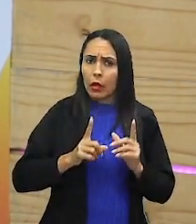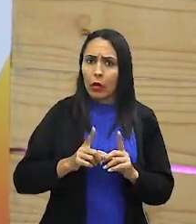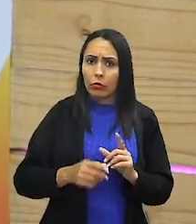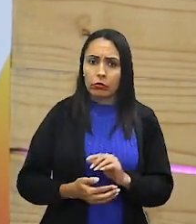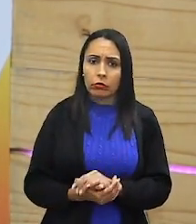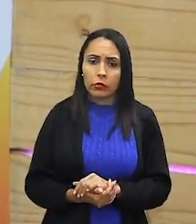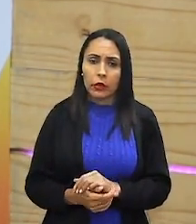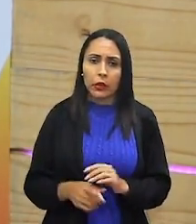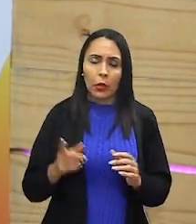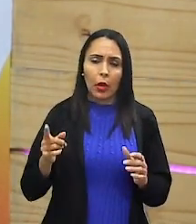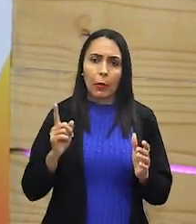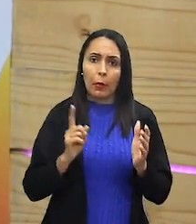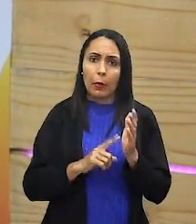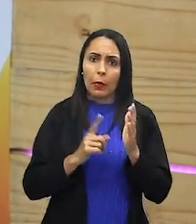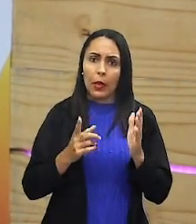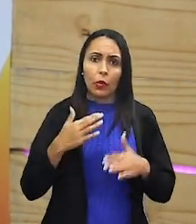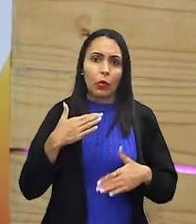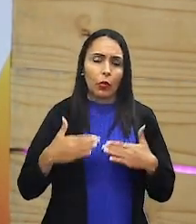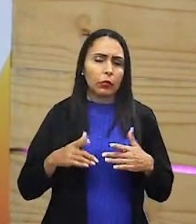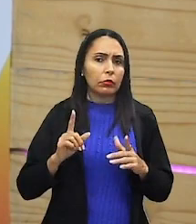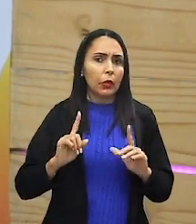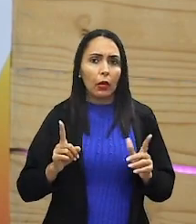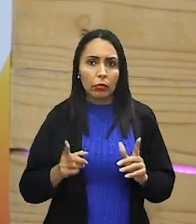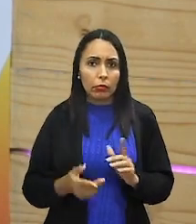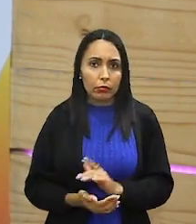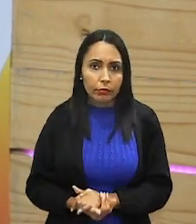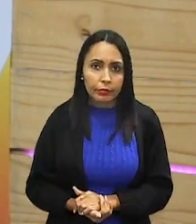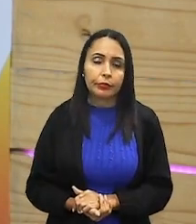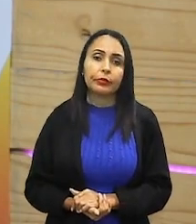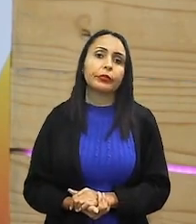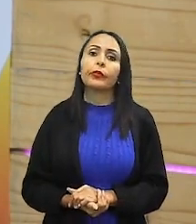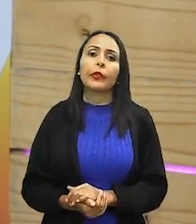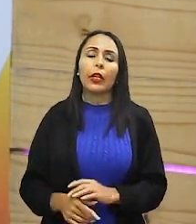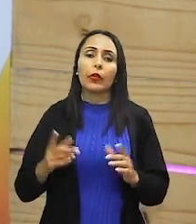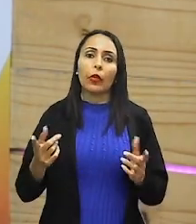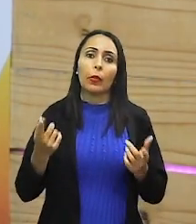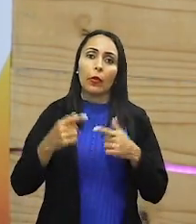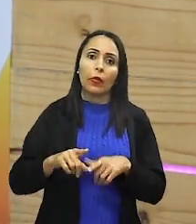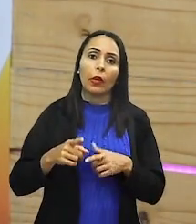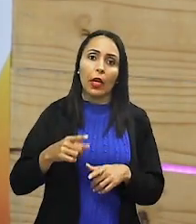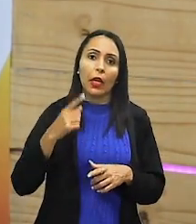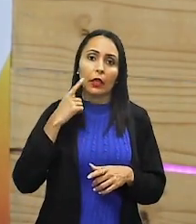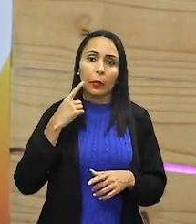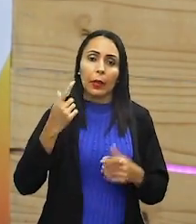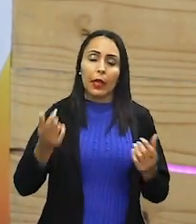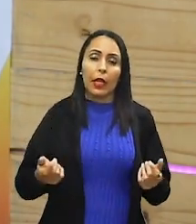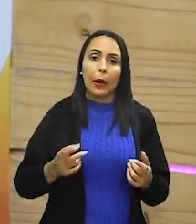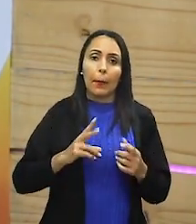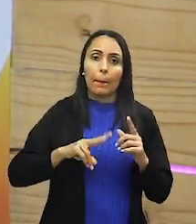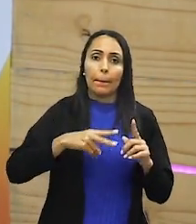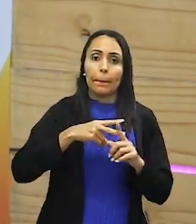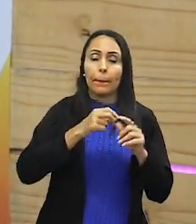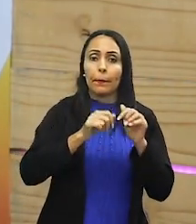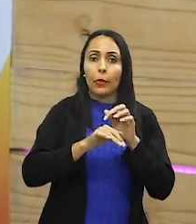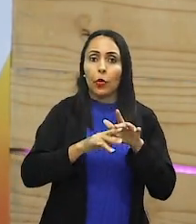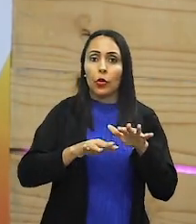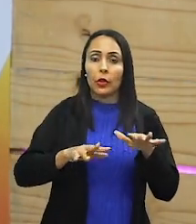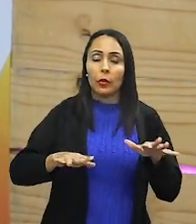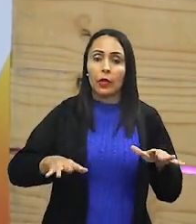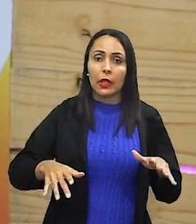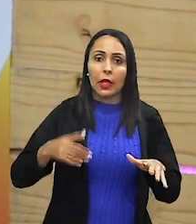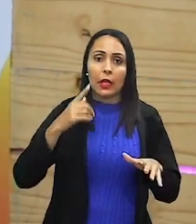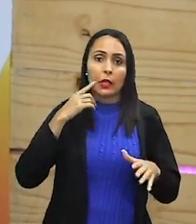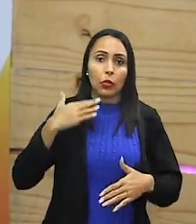apertou um botão lá no corpo que provocou a doença? Não. Essa virose ela foi provocada pela multiplicação do vírus dentro do